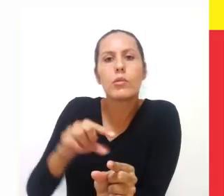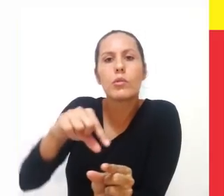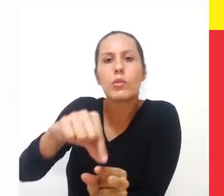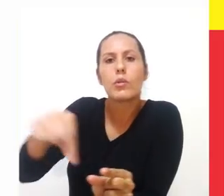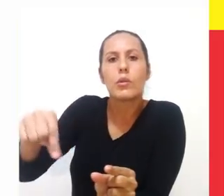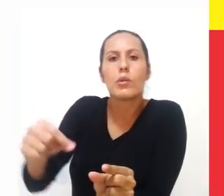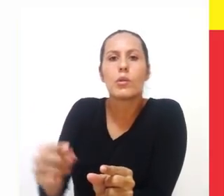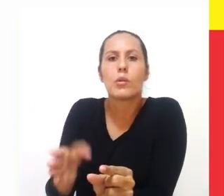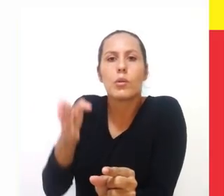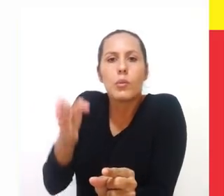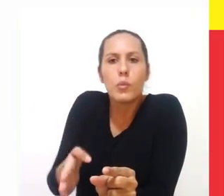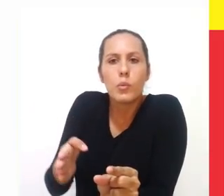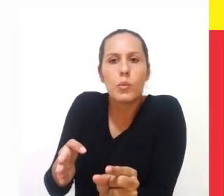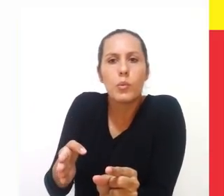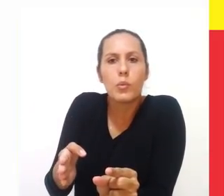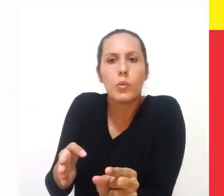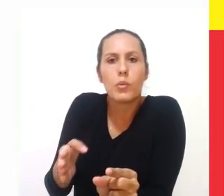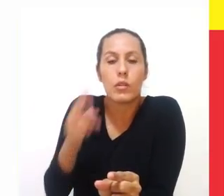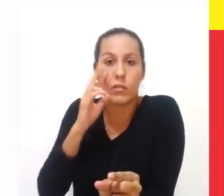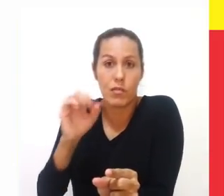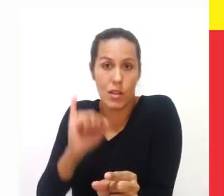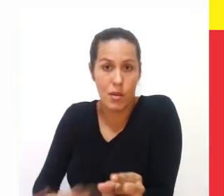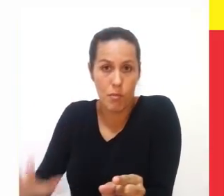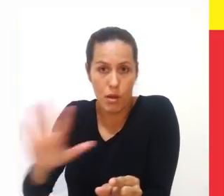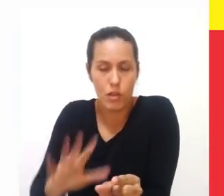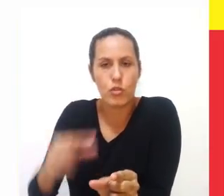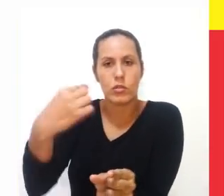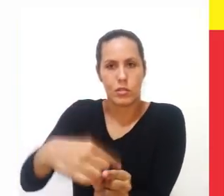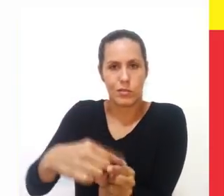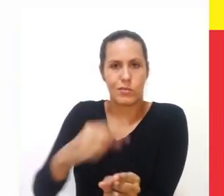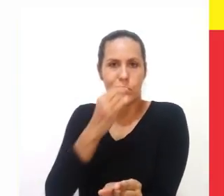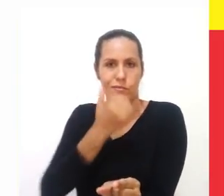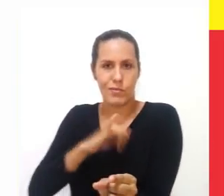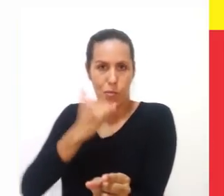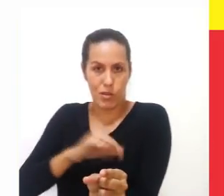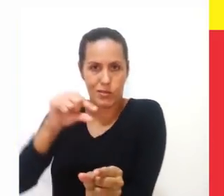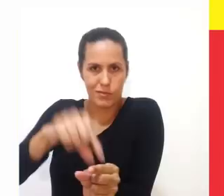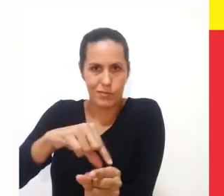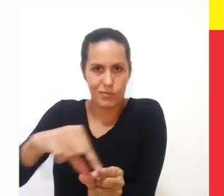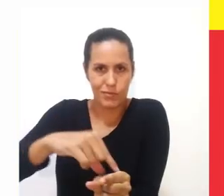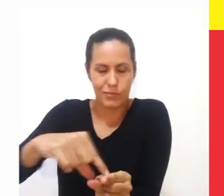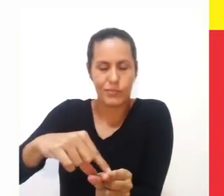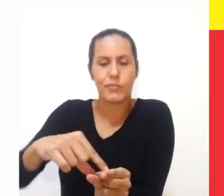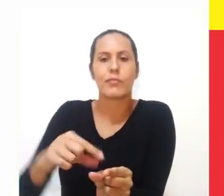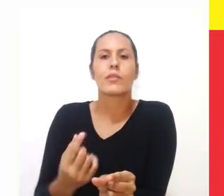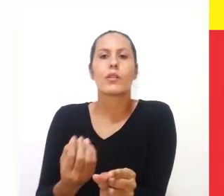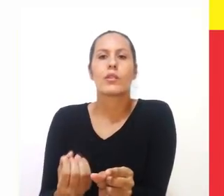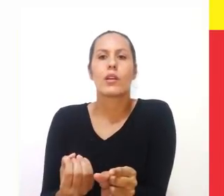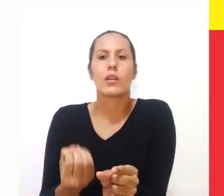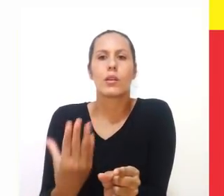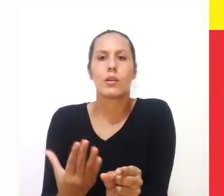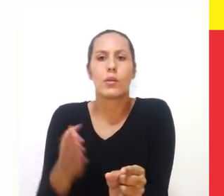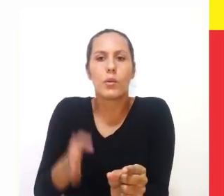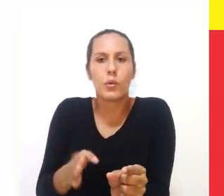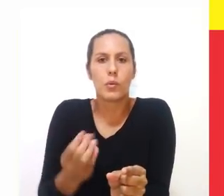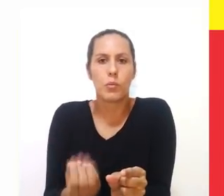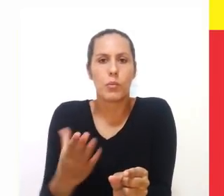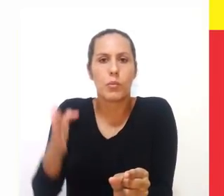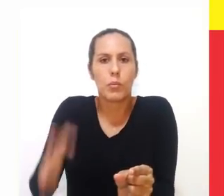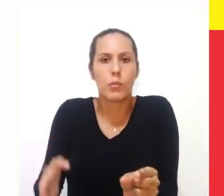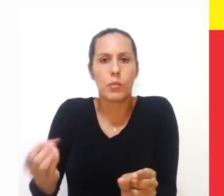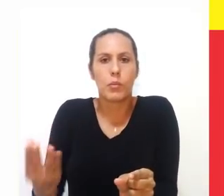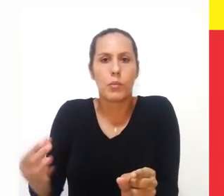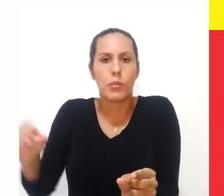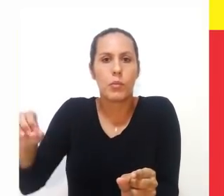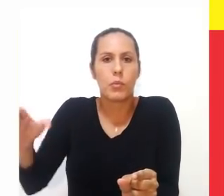energia. Por exemplo, na figura aí, eu tenho a fonte, né, que é a pilha, e eu tenho 3 lâmpadas. O que será que